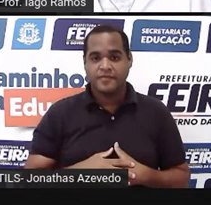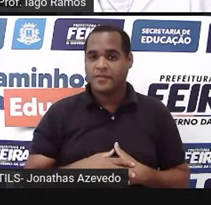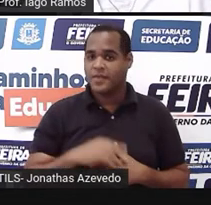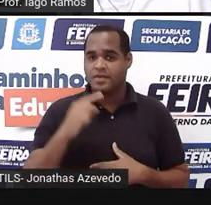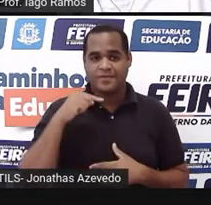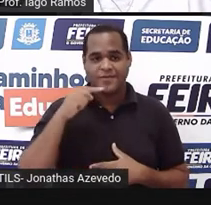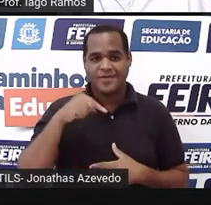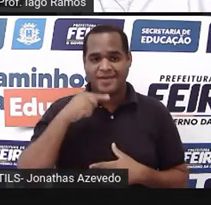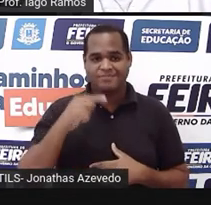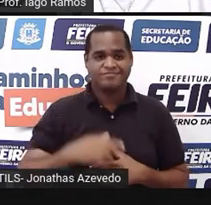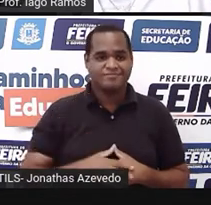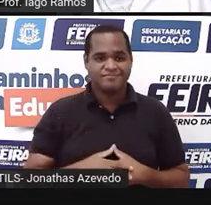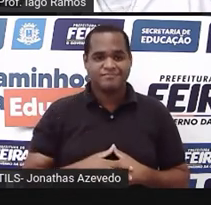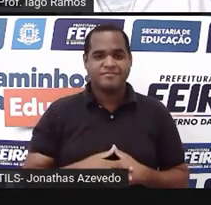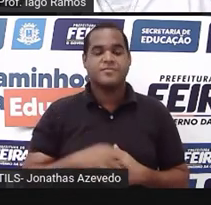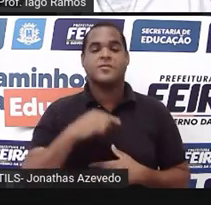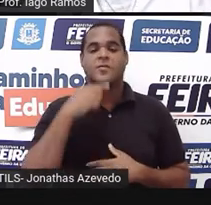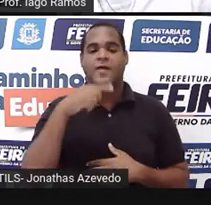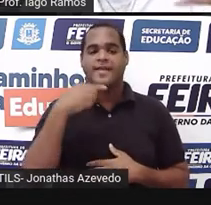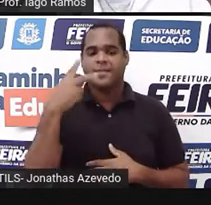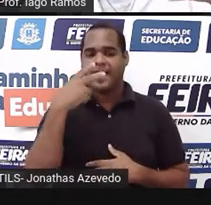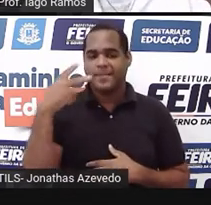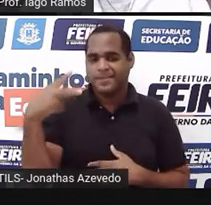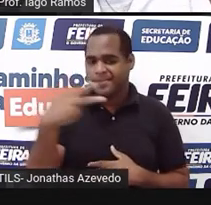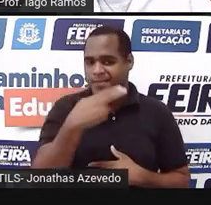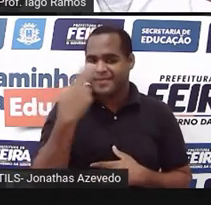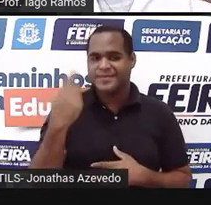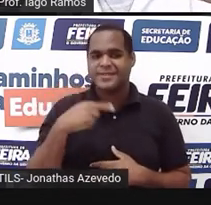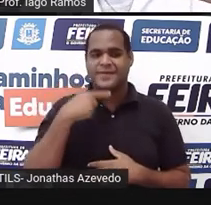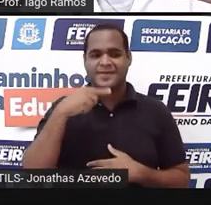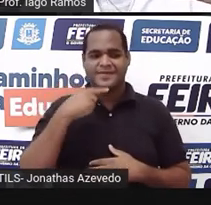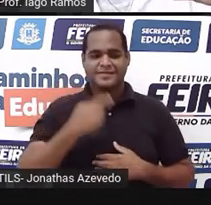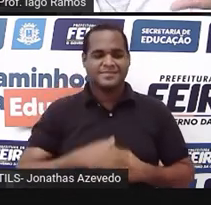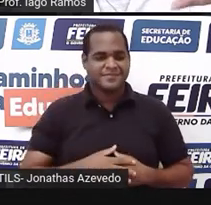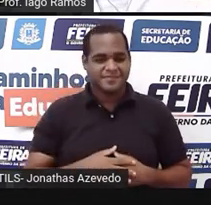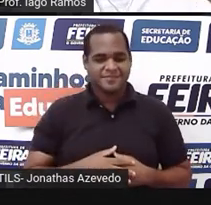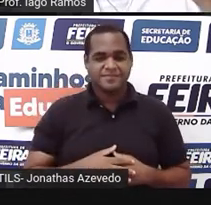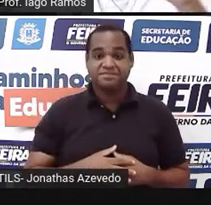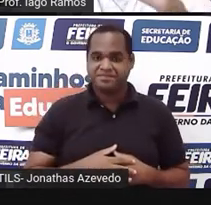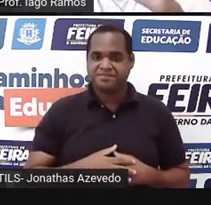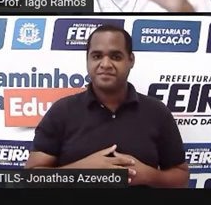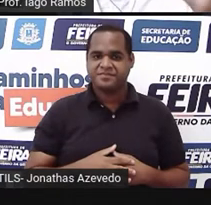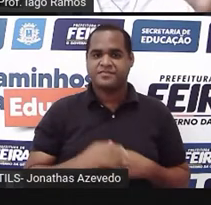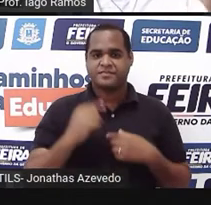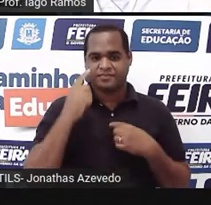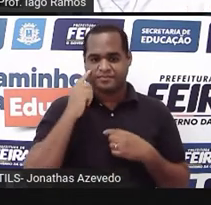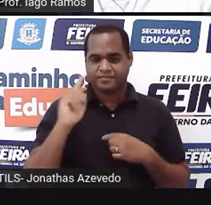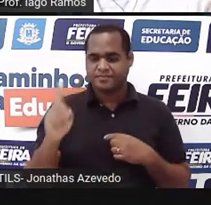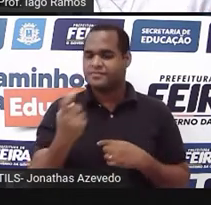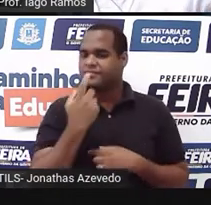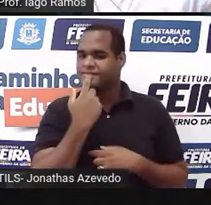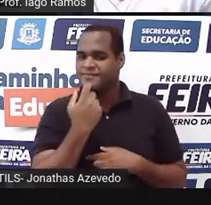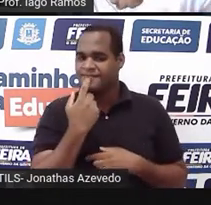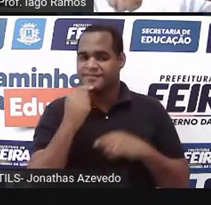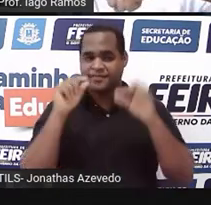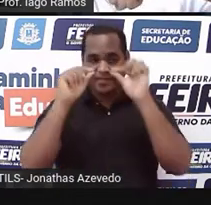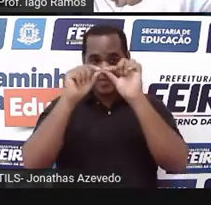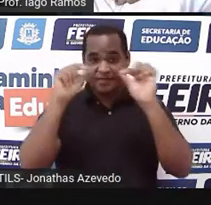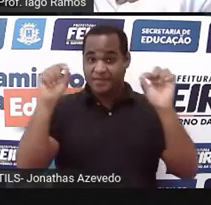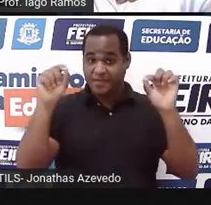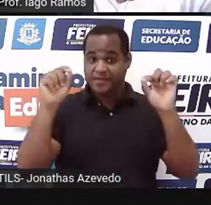não se tocam não se cruzam o pensar assim é o jeito mais fácil então eu coloquei em vermelho ali ó